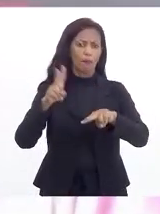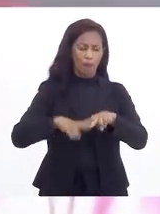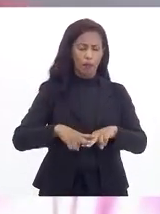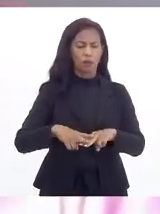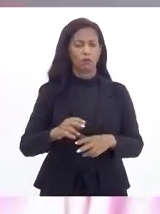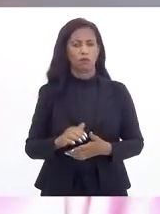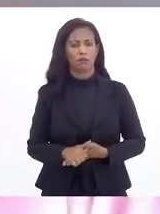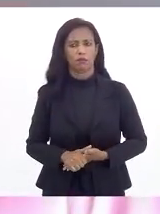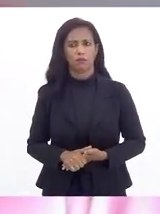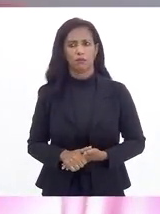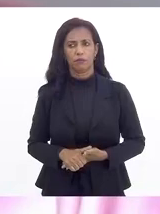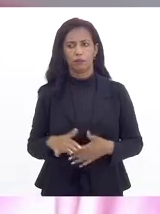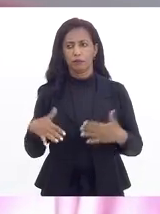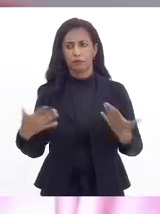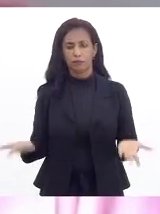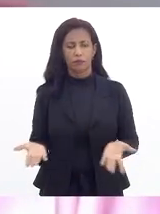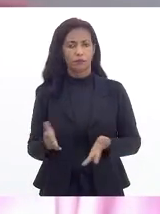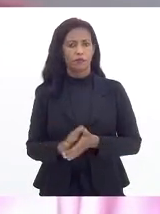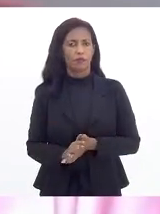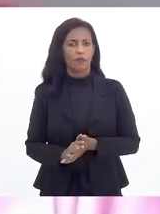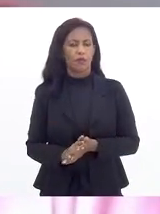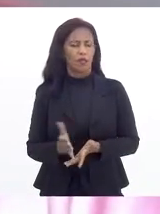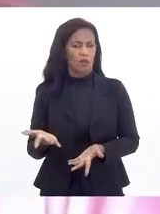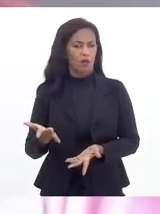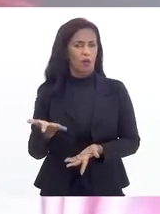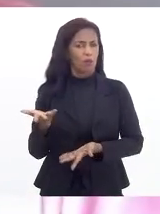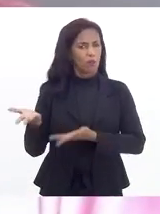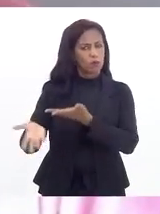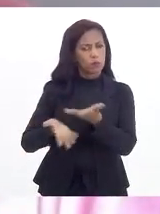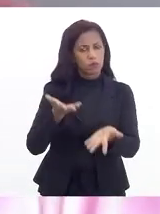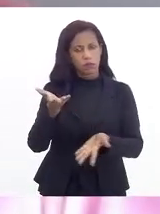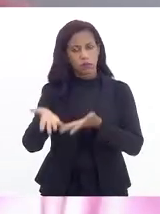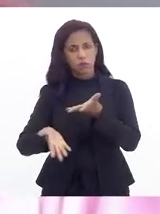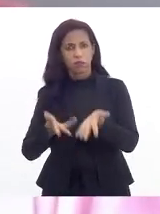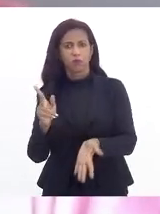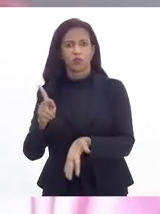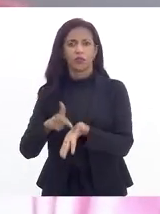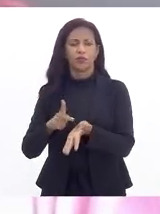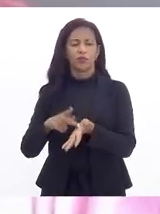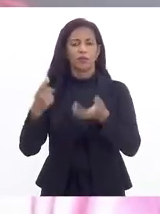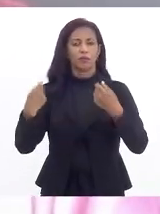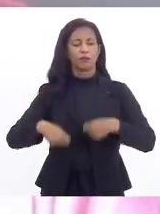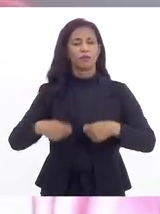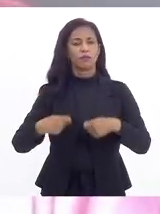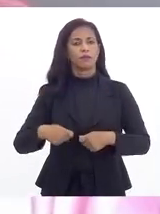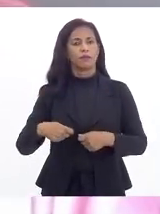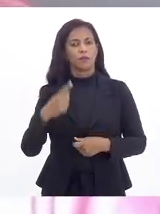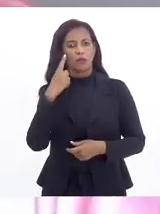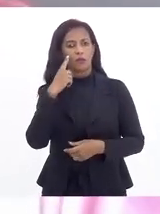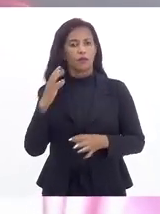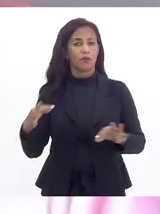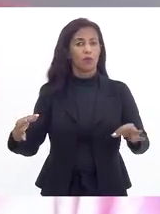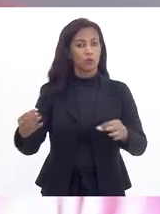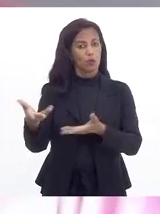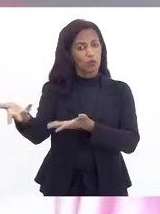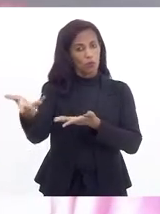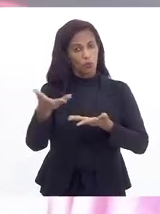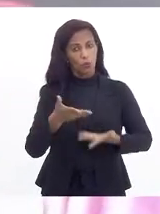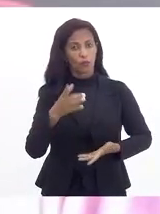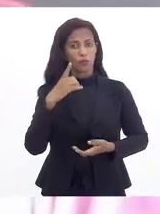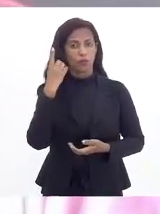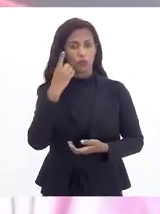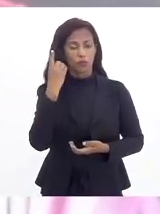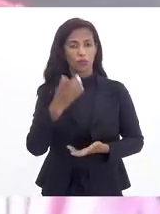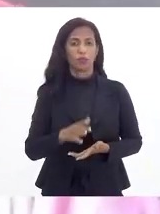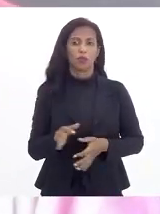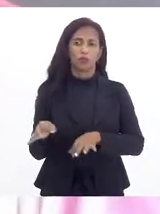pena. Enfim, tema muito delicado e que é de fato necessário ouvir a todos, e eu convido os deputados, inclusive